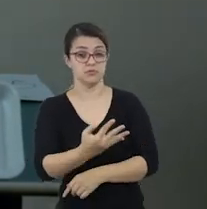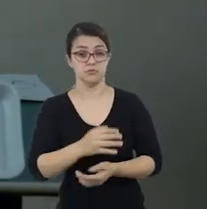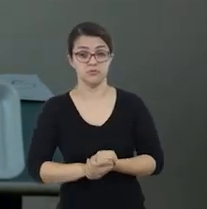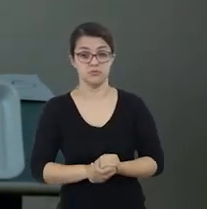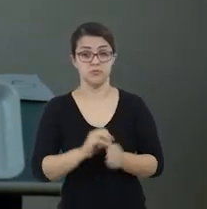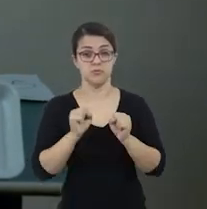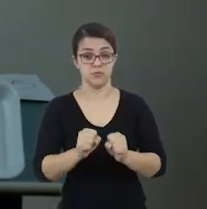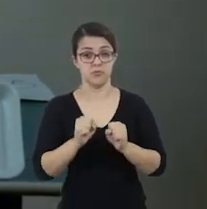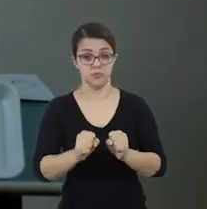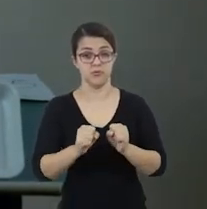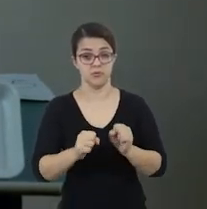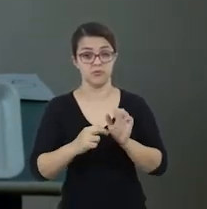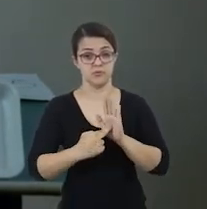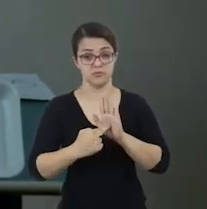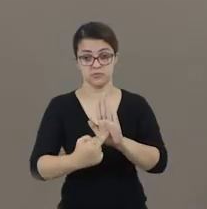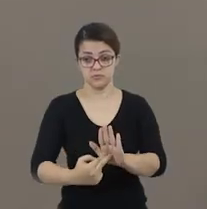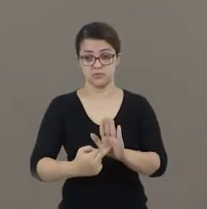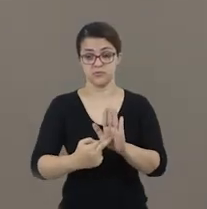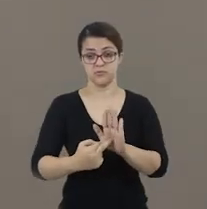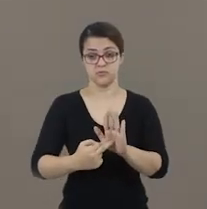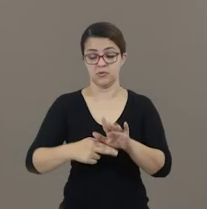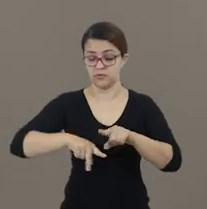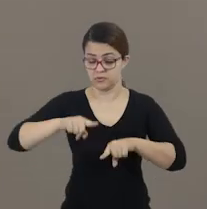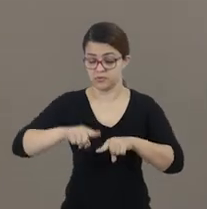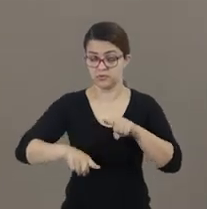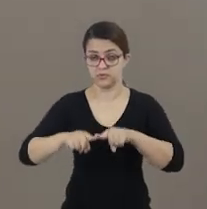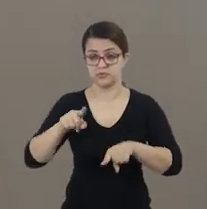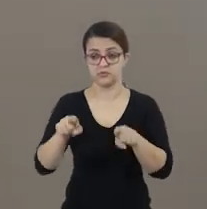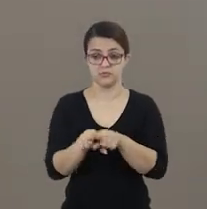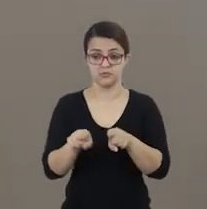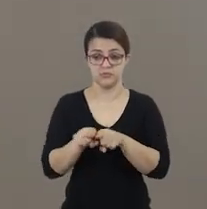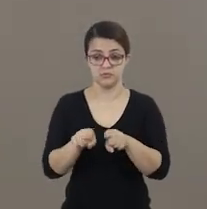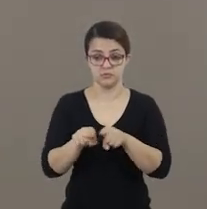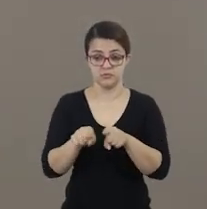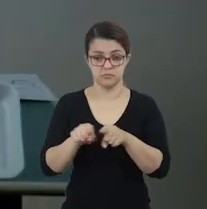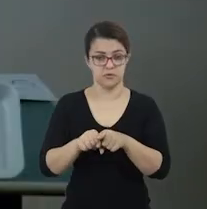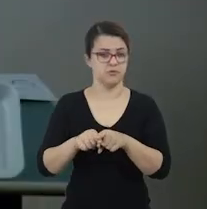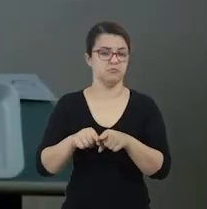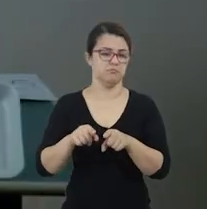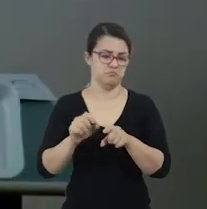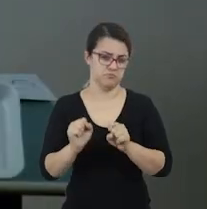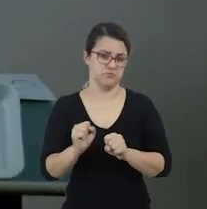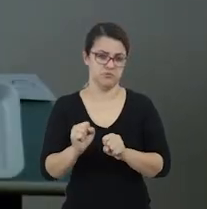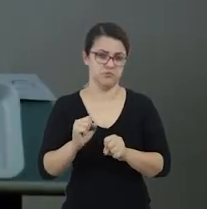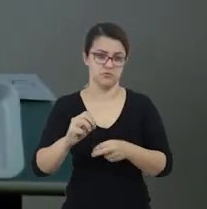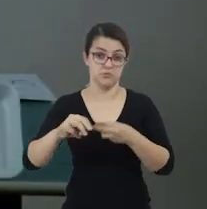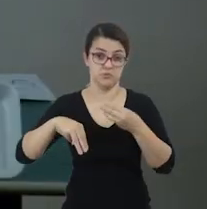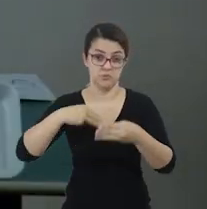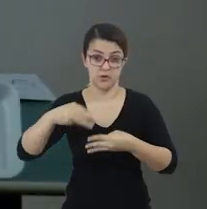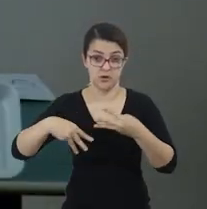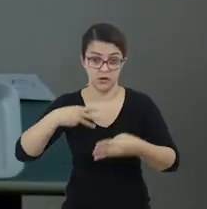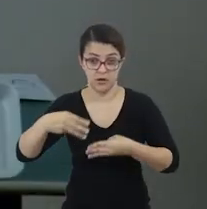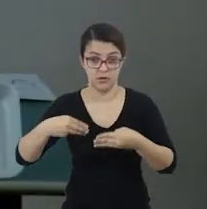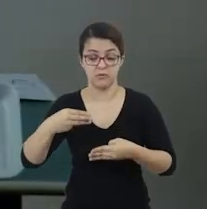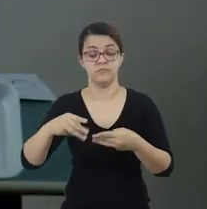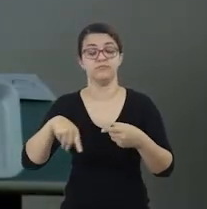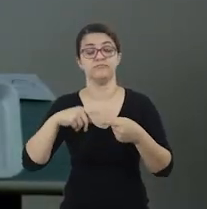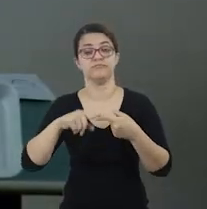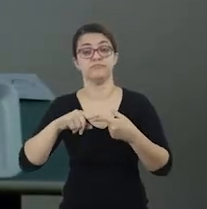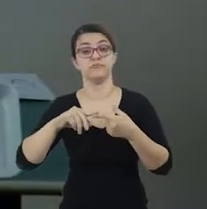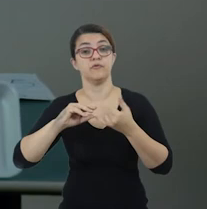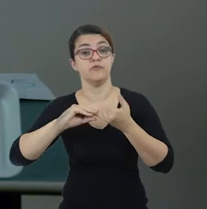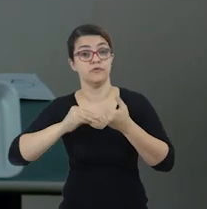Pode representar através de alguns objetos ou até mesmo, eu tenho aqui, ó, macarrão, grãozinho de